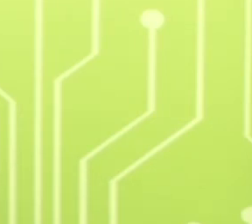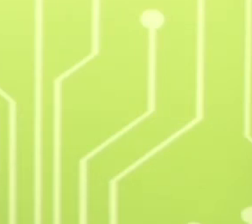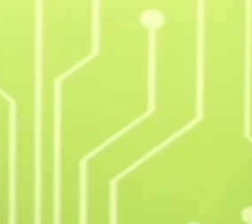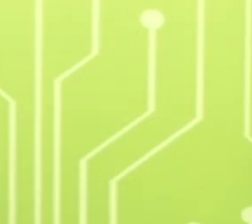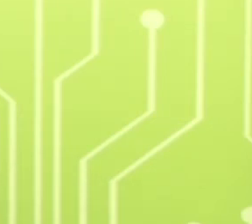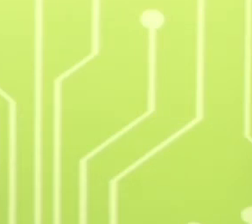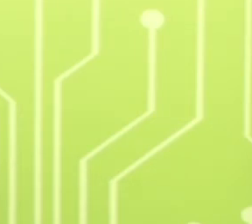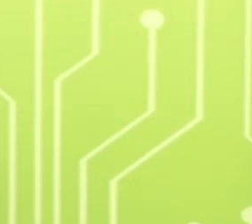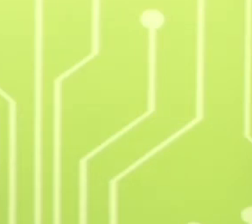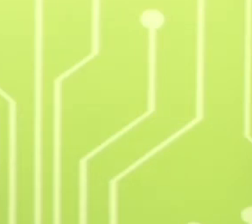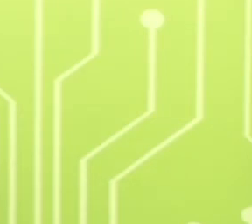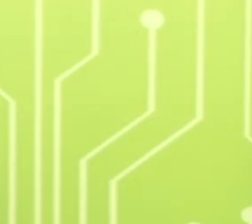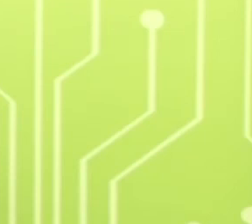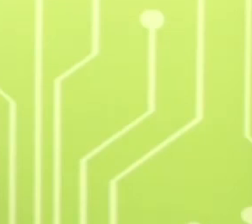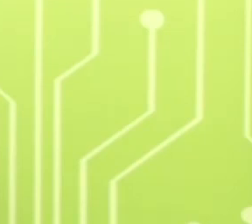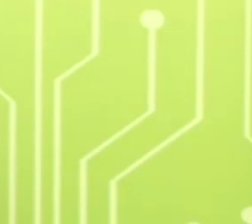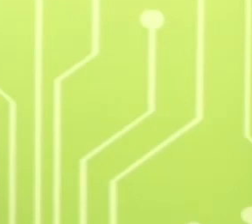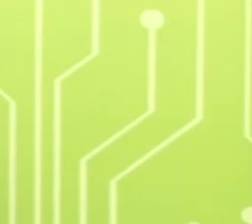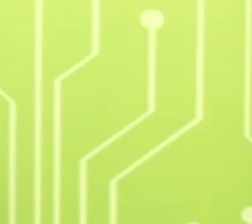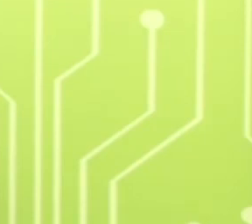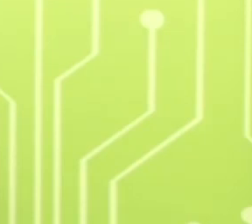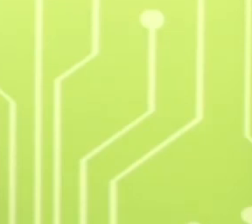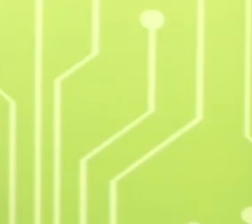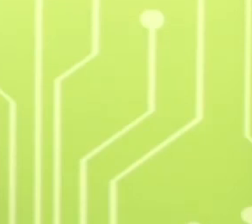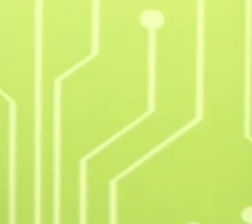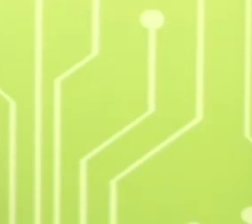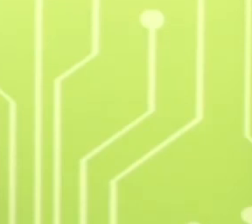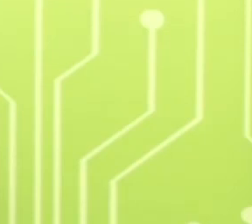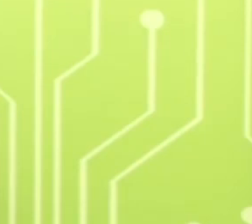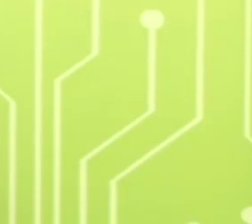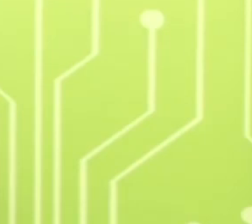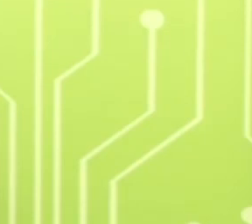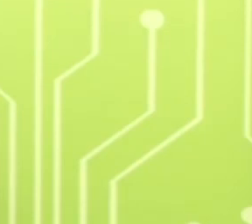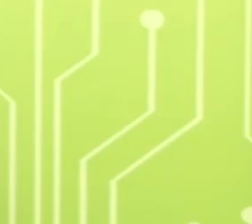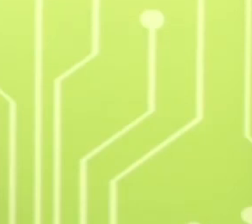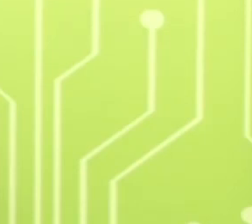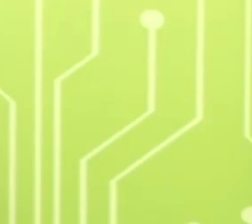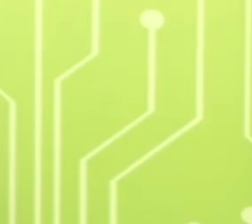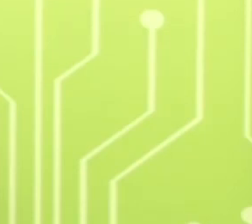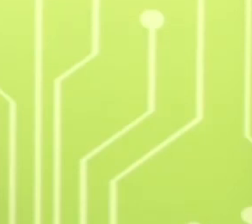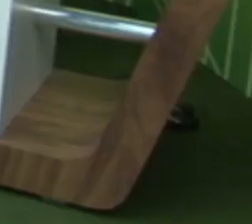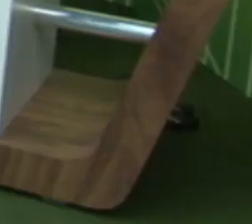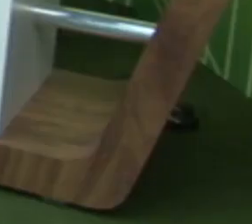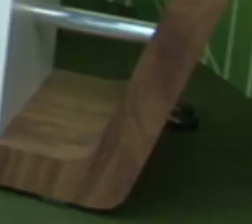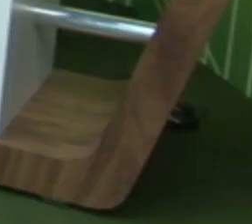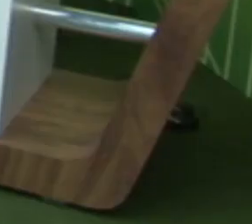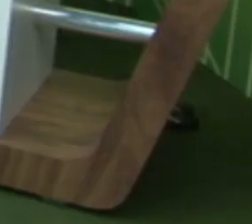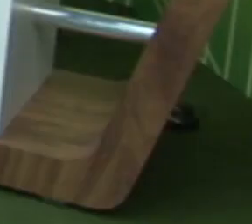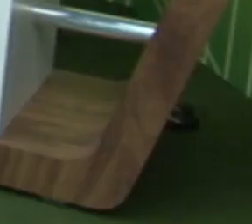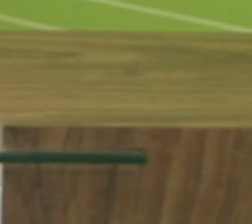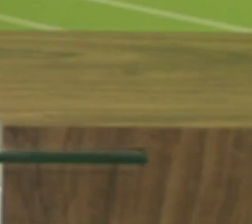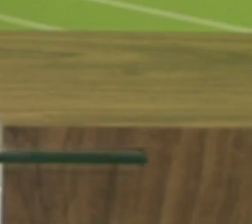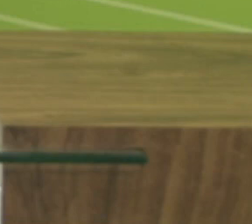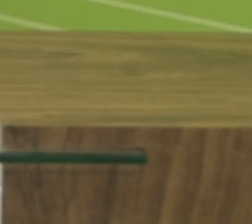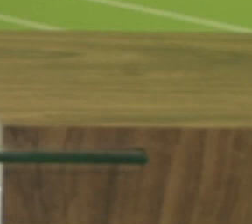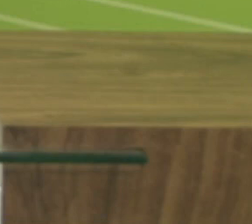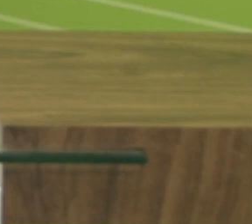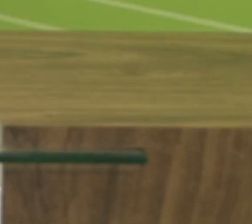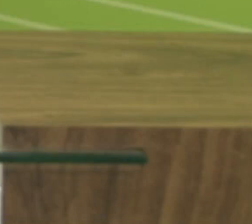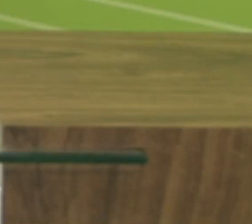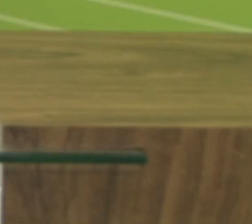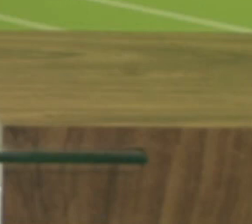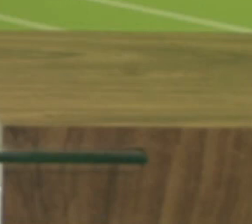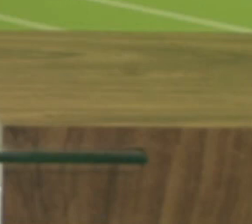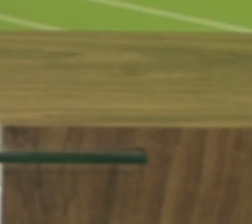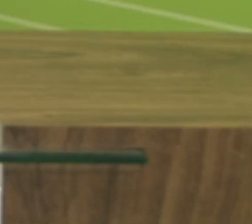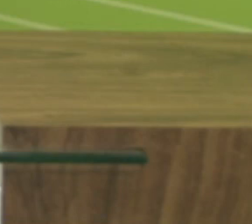Cristiane, ela já me passou que teve bastante resposta, a gente teve aqui, né? Bastante respostas, eu estou muito feliz hoje com a participação